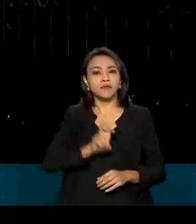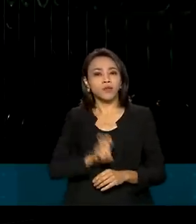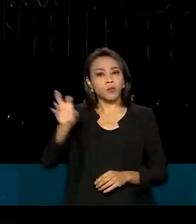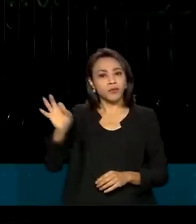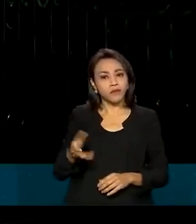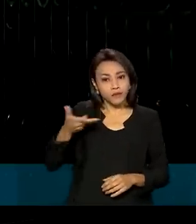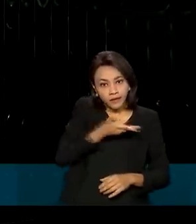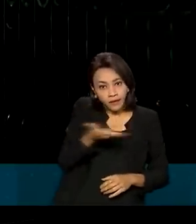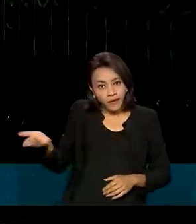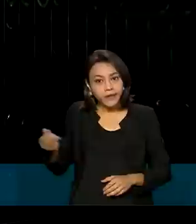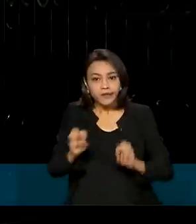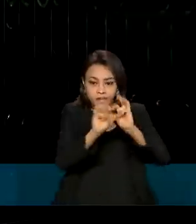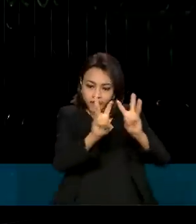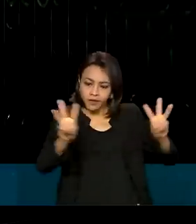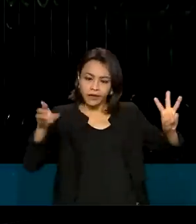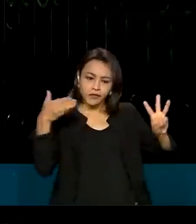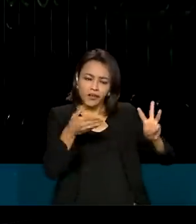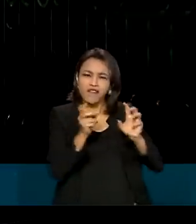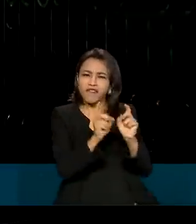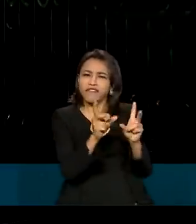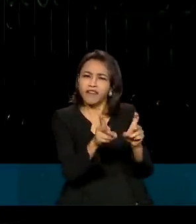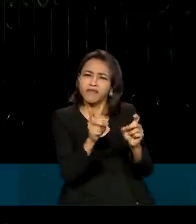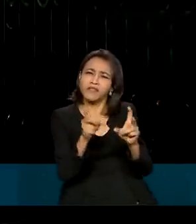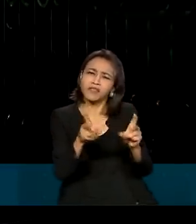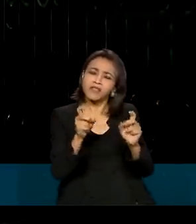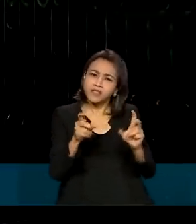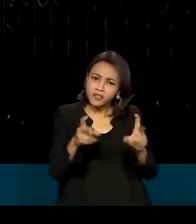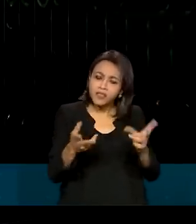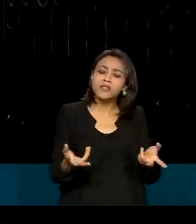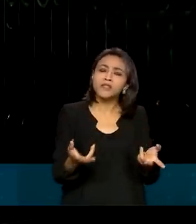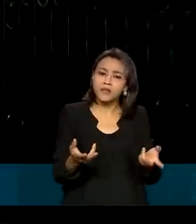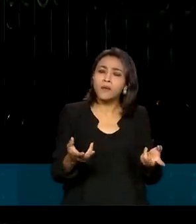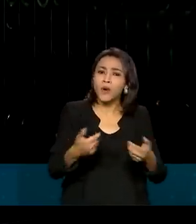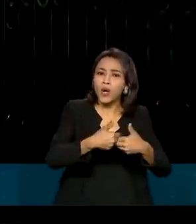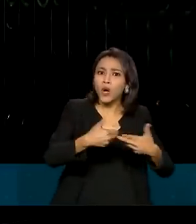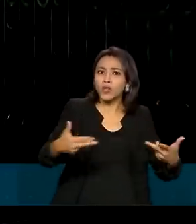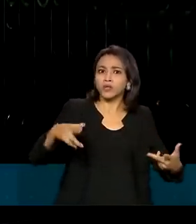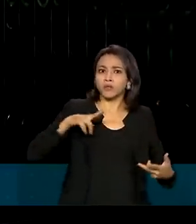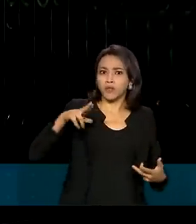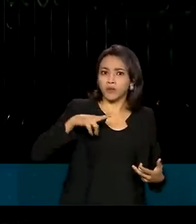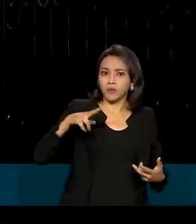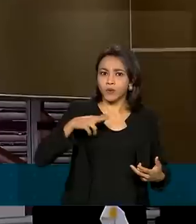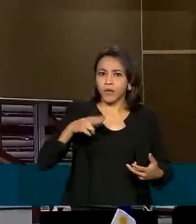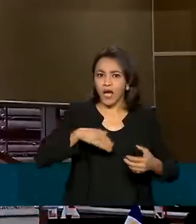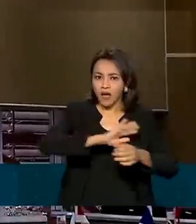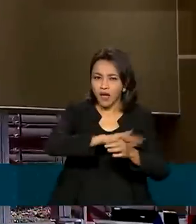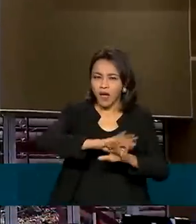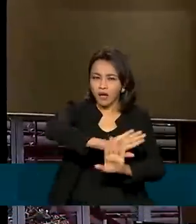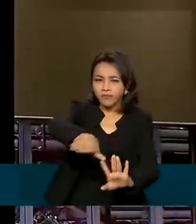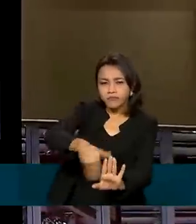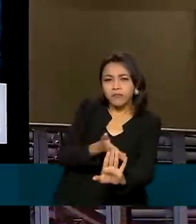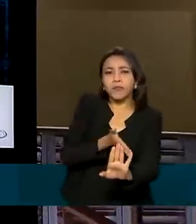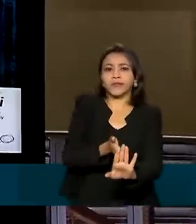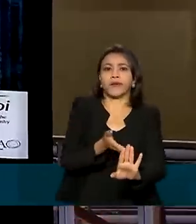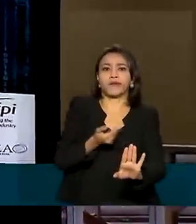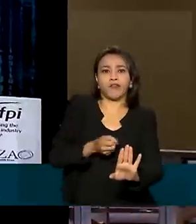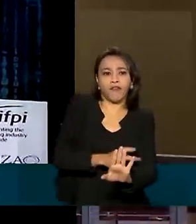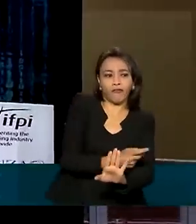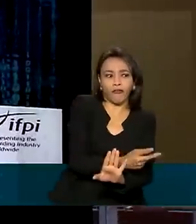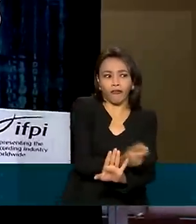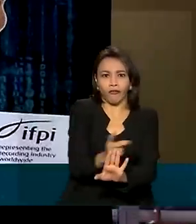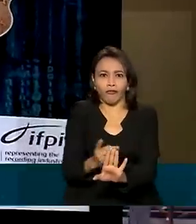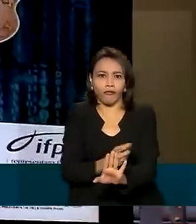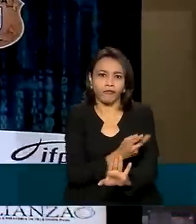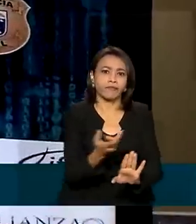cento desse sites vendiam os dados pessoais dos usuários ao mercado negro no quarto ano de